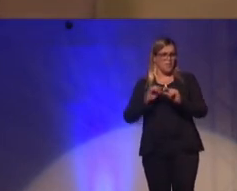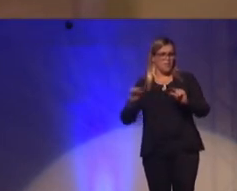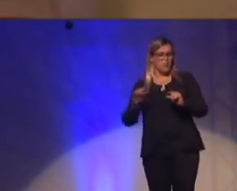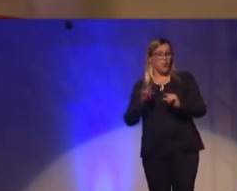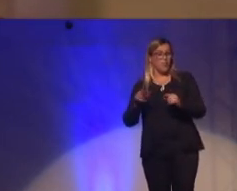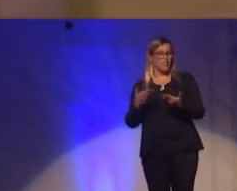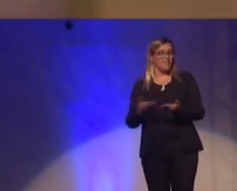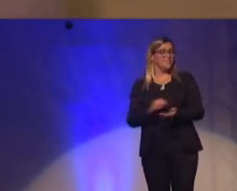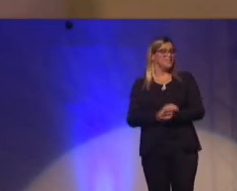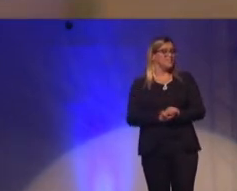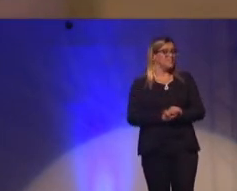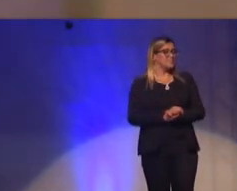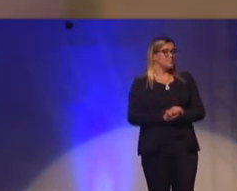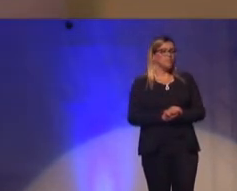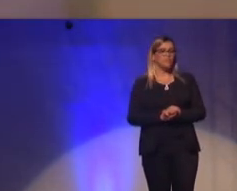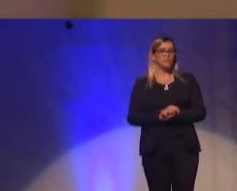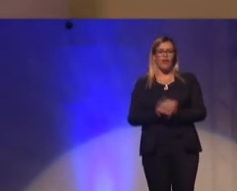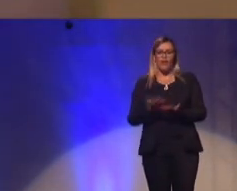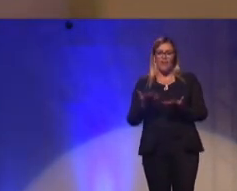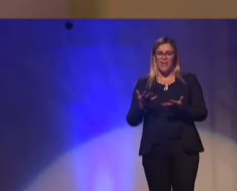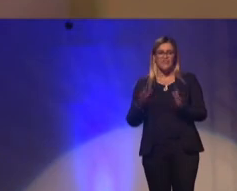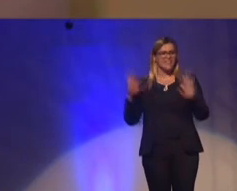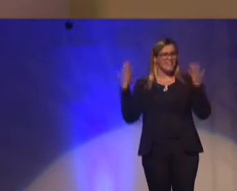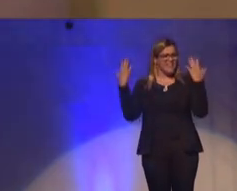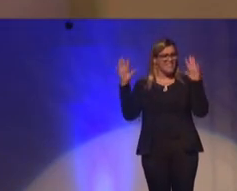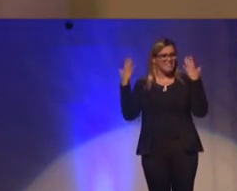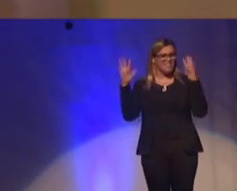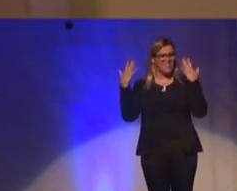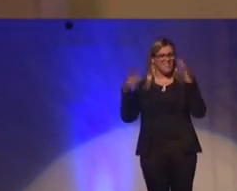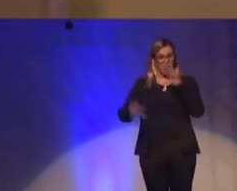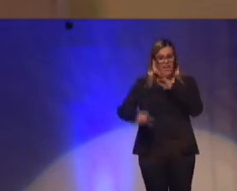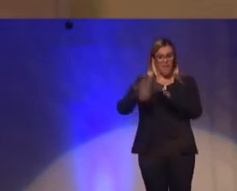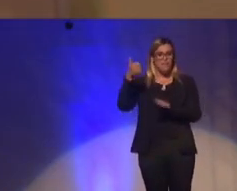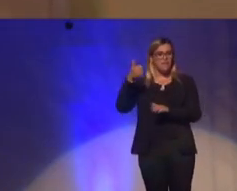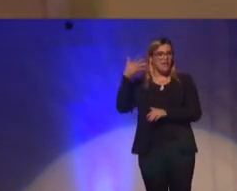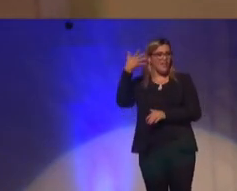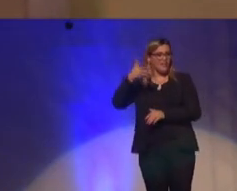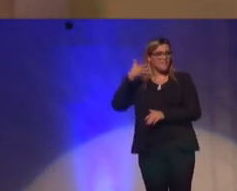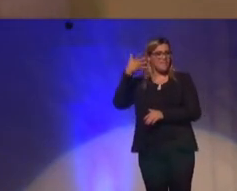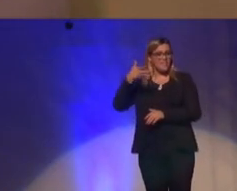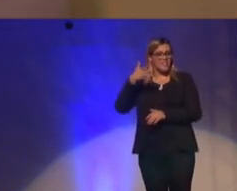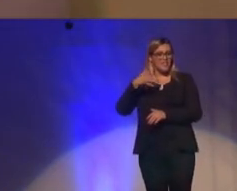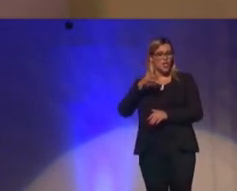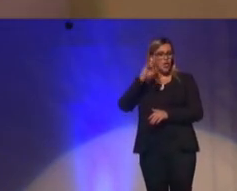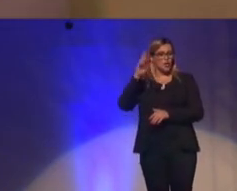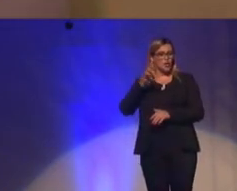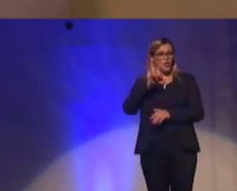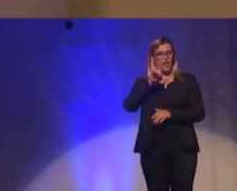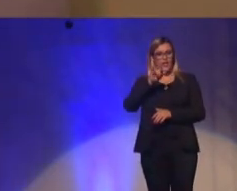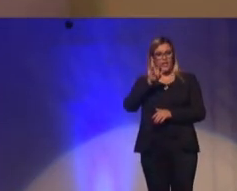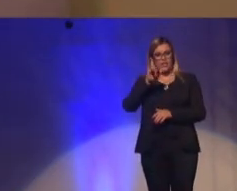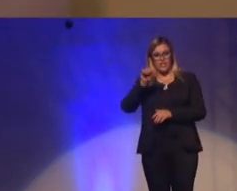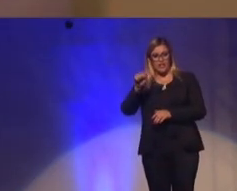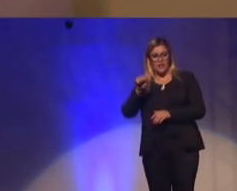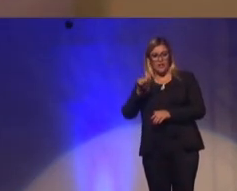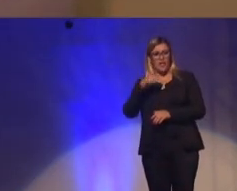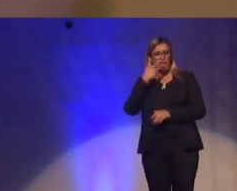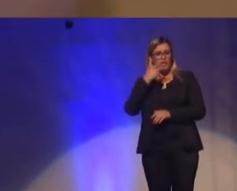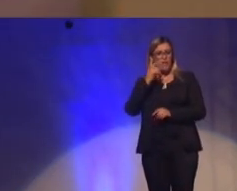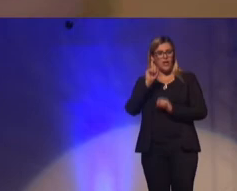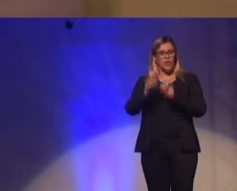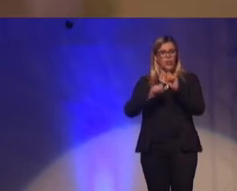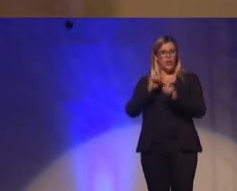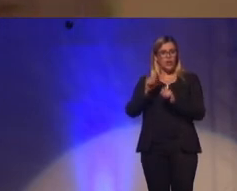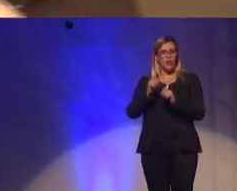disso. Eu quero que vocês recebam com muitos aplausos a nossa primeira palestrante, doutora Lígia de Loyola Cisneiros, que vai falar sobre